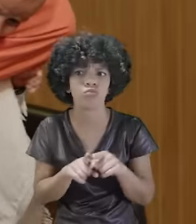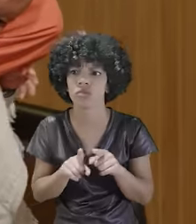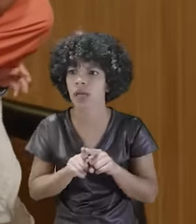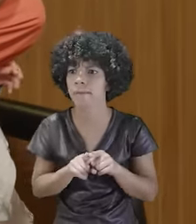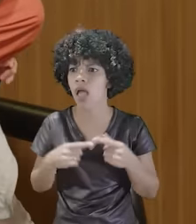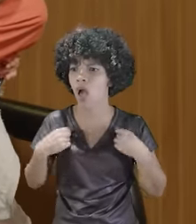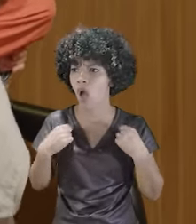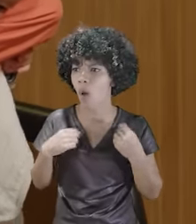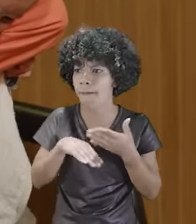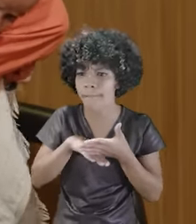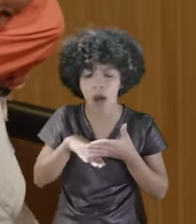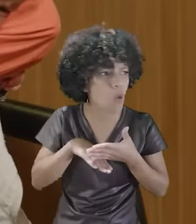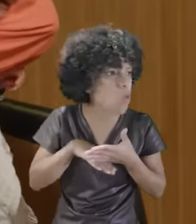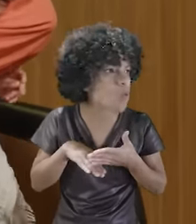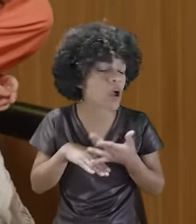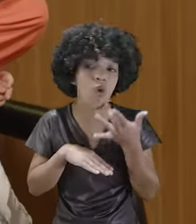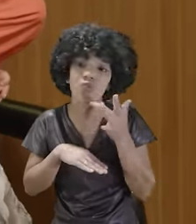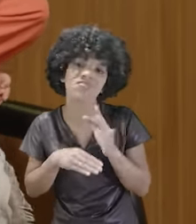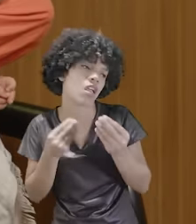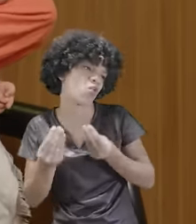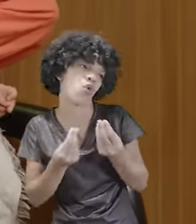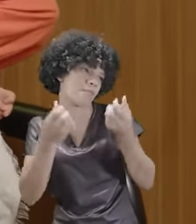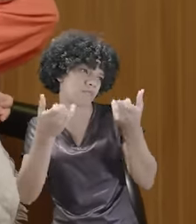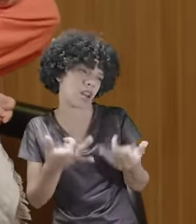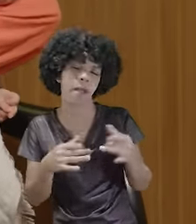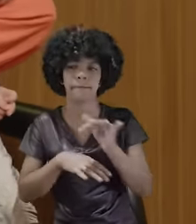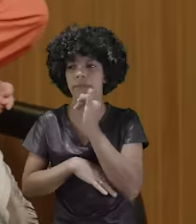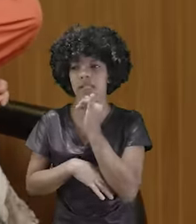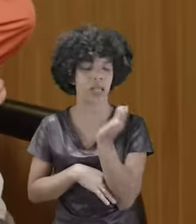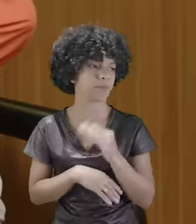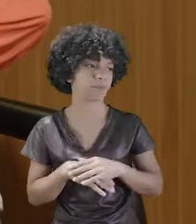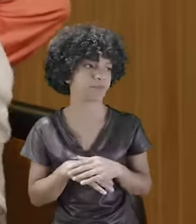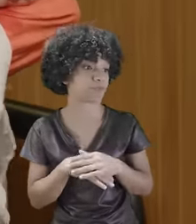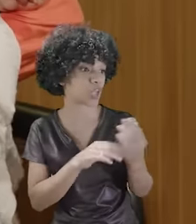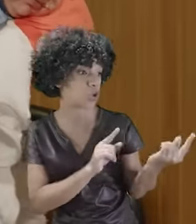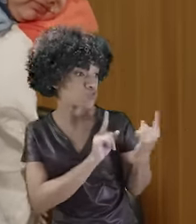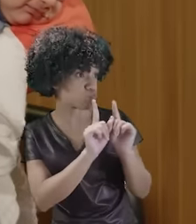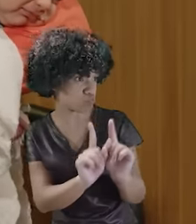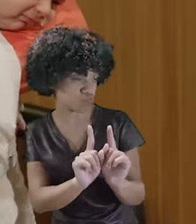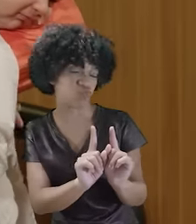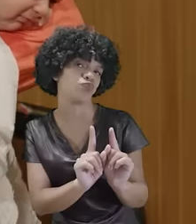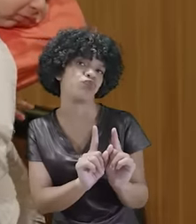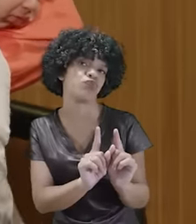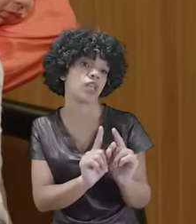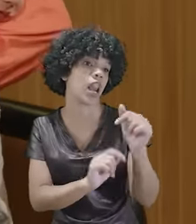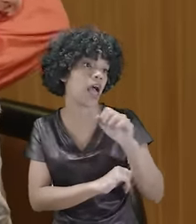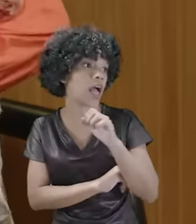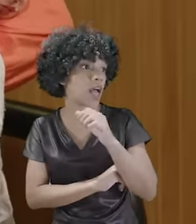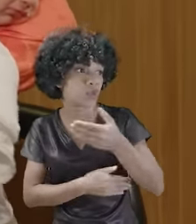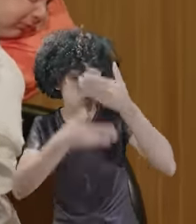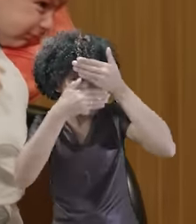muito roupa curta as pessoas não sei como fala para você tipo eu levei você agora coloquei você lá no